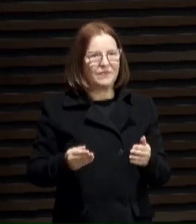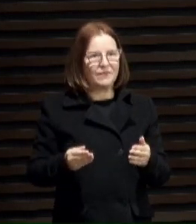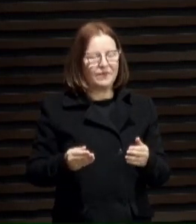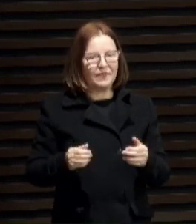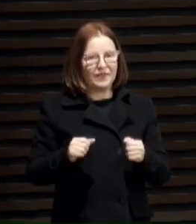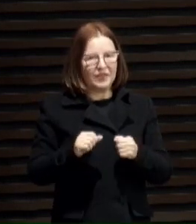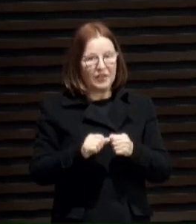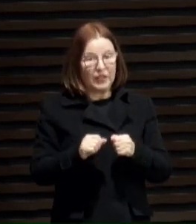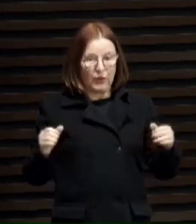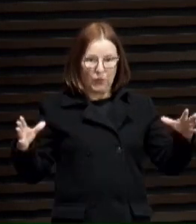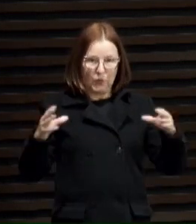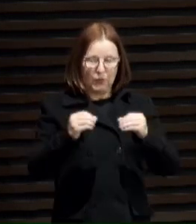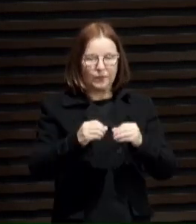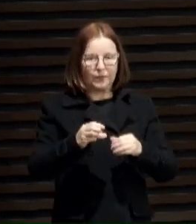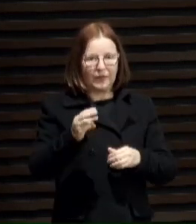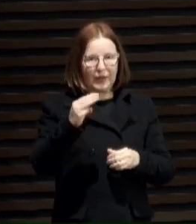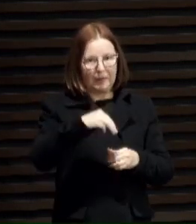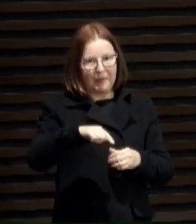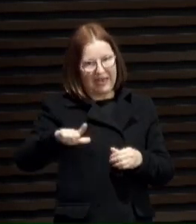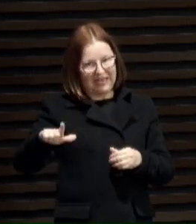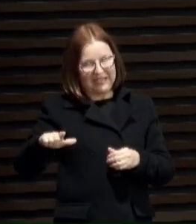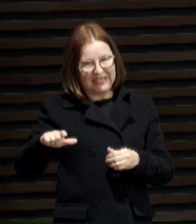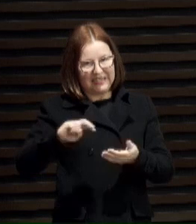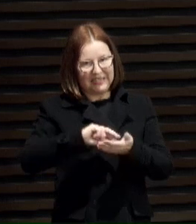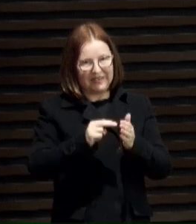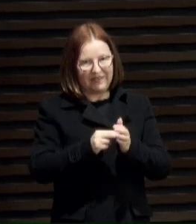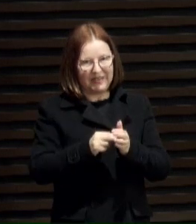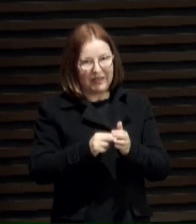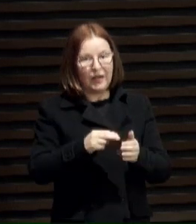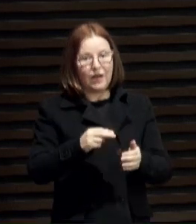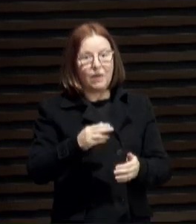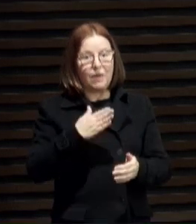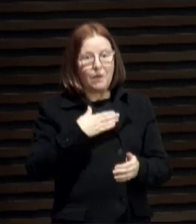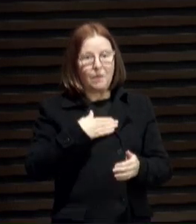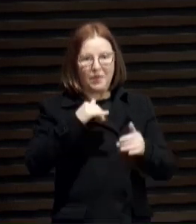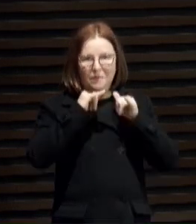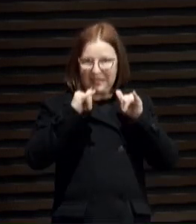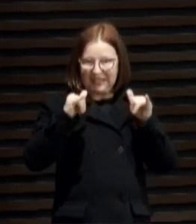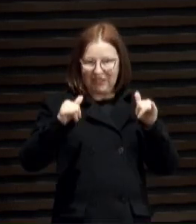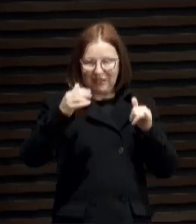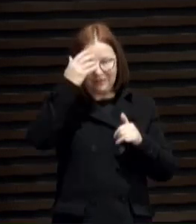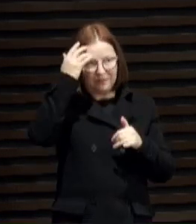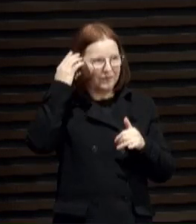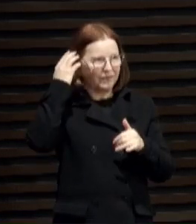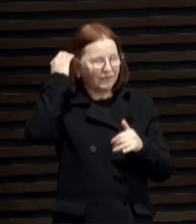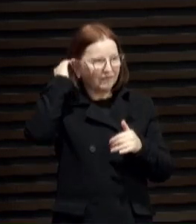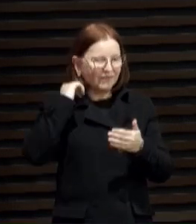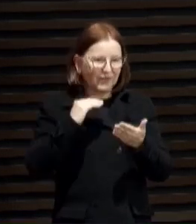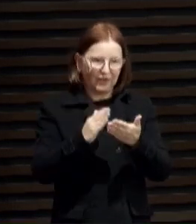histórico. Malaquias no hebraico significa meu mensageiro. O livro foi escrito